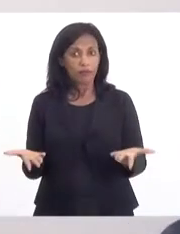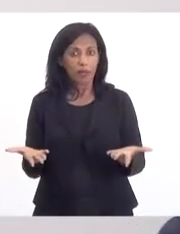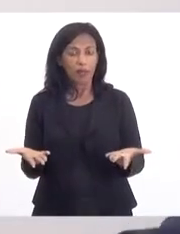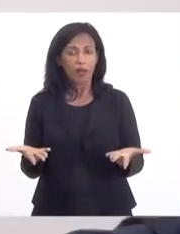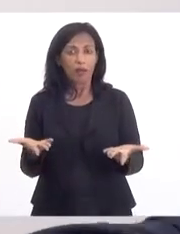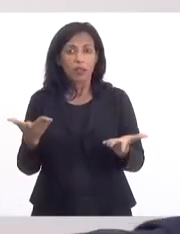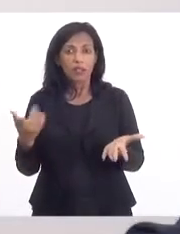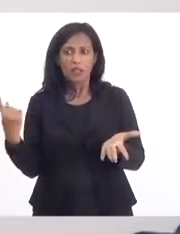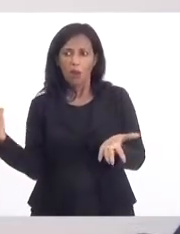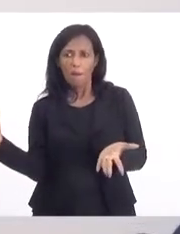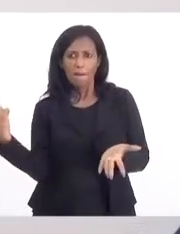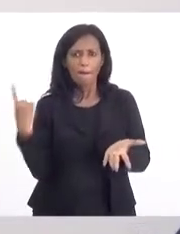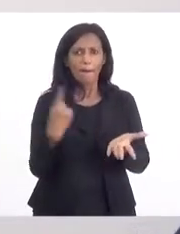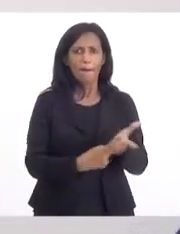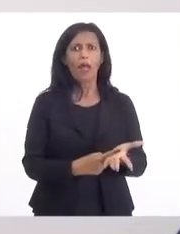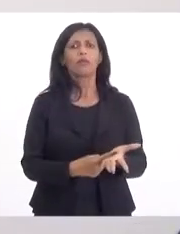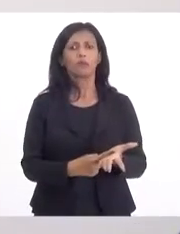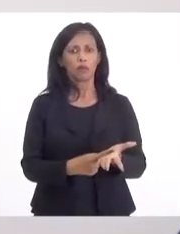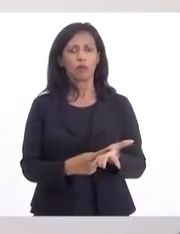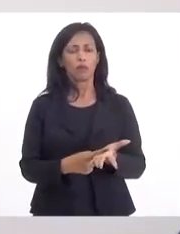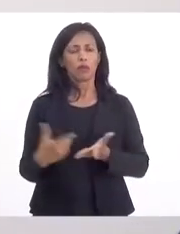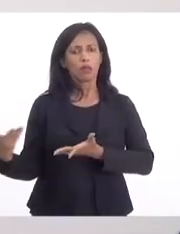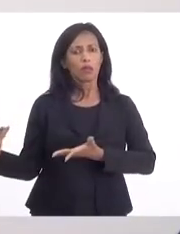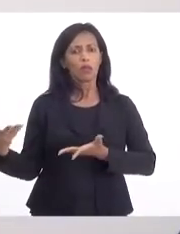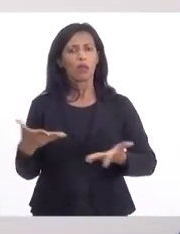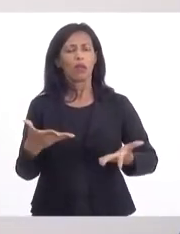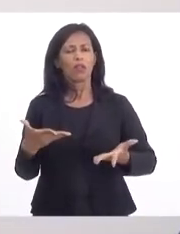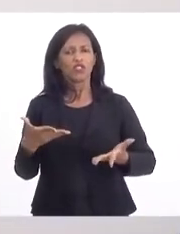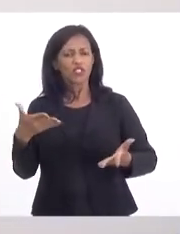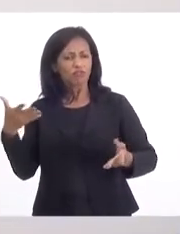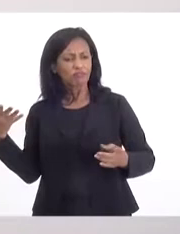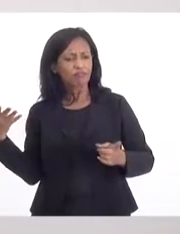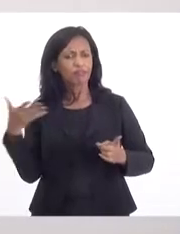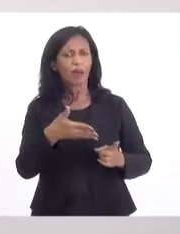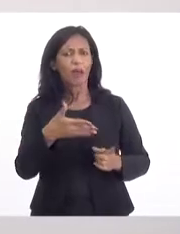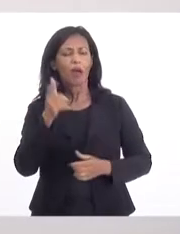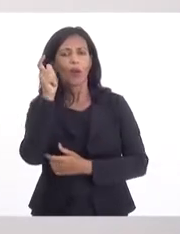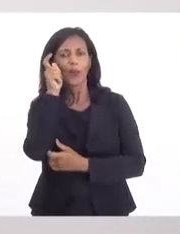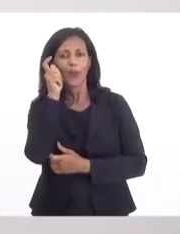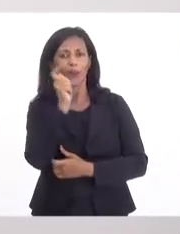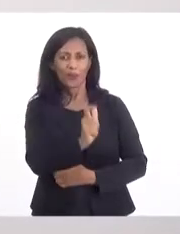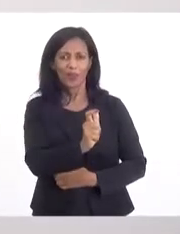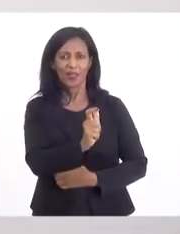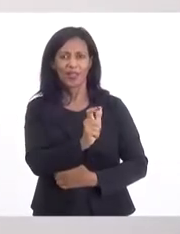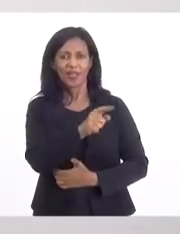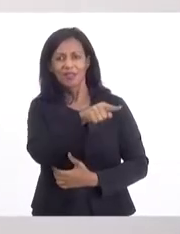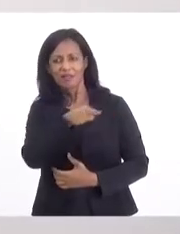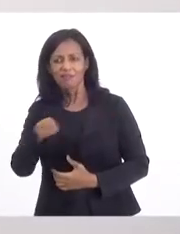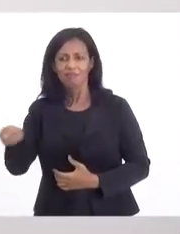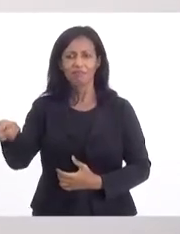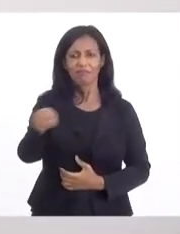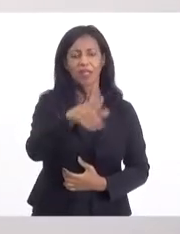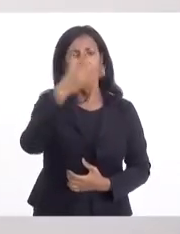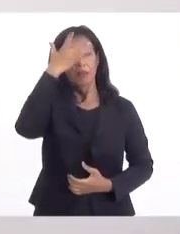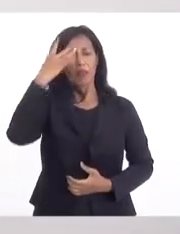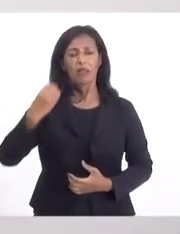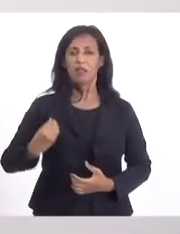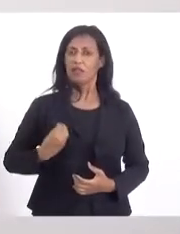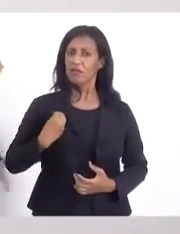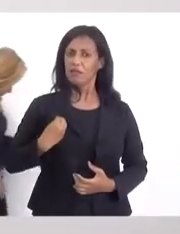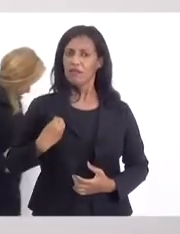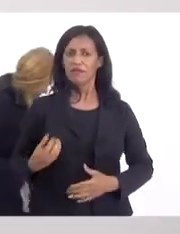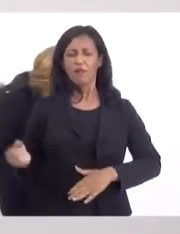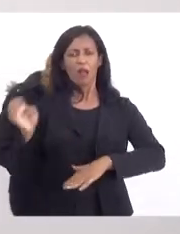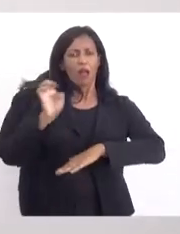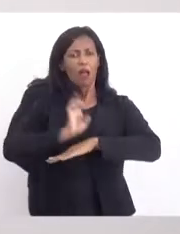são impactos que vão diretamente ao interesse daqueles e daquelas que vivem nesse estado,